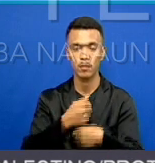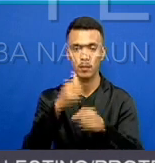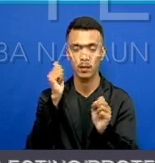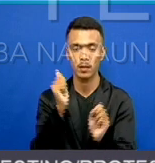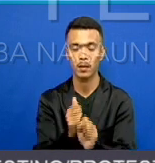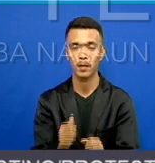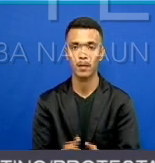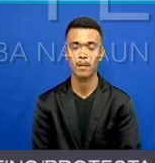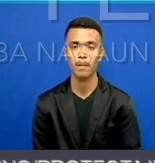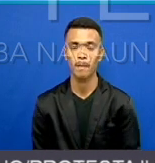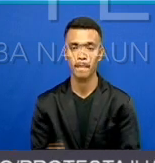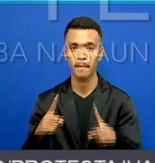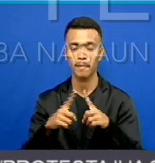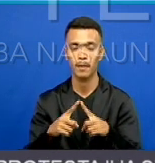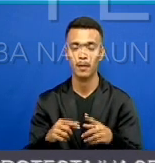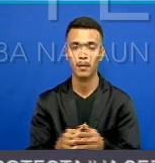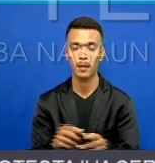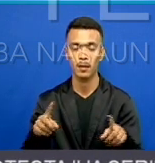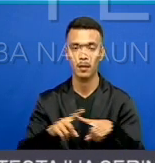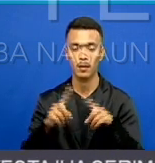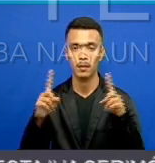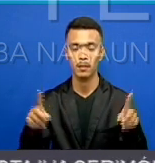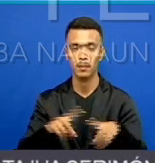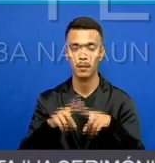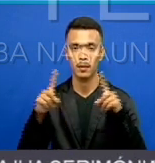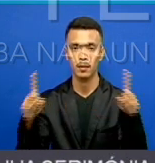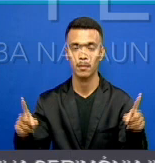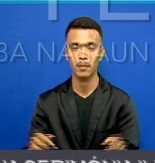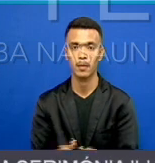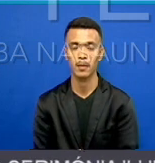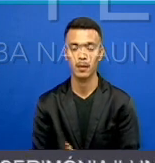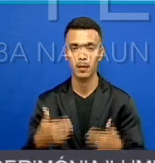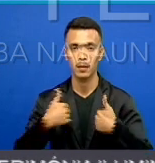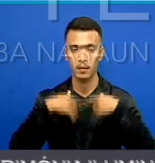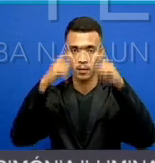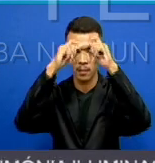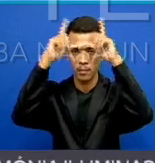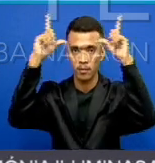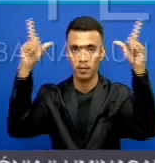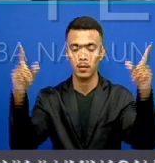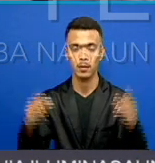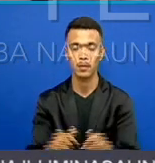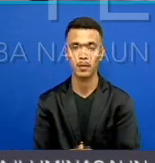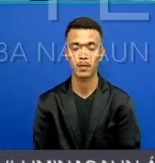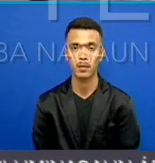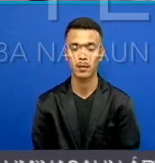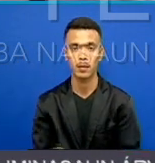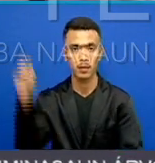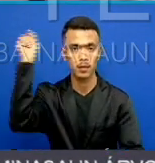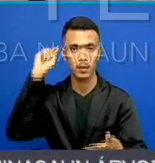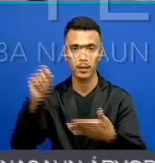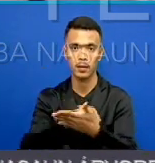exibição e a fatin neve la hanesa, neve contexto e a Timor-Leste na fatin.